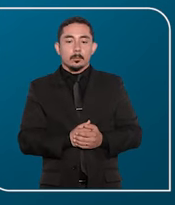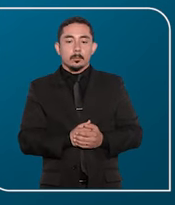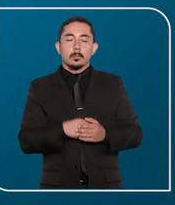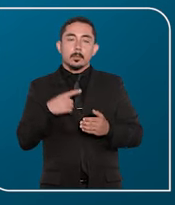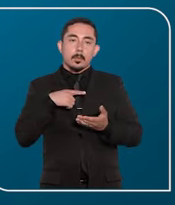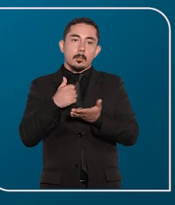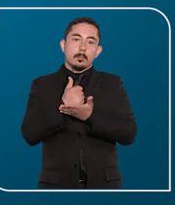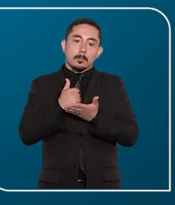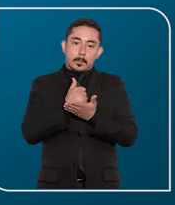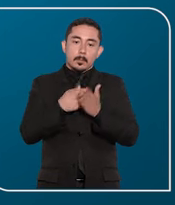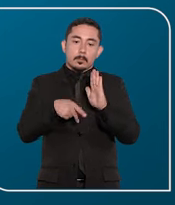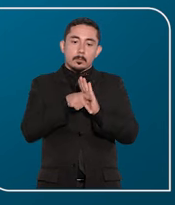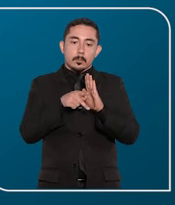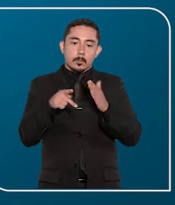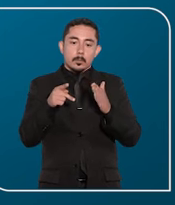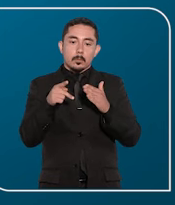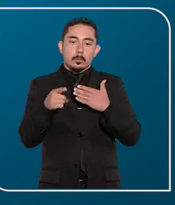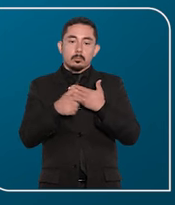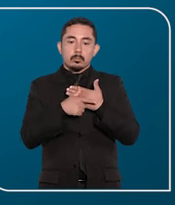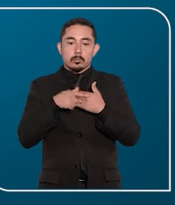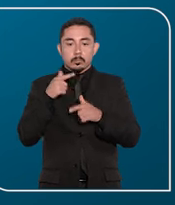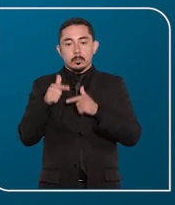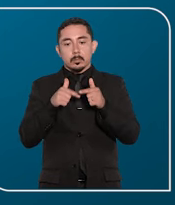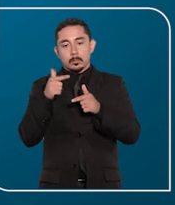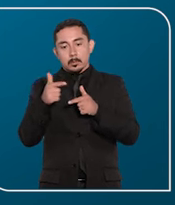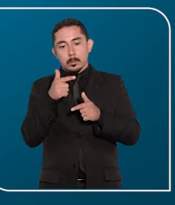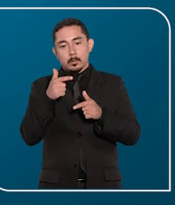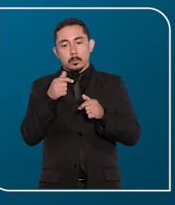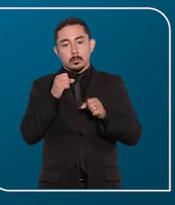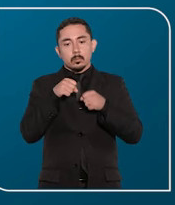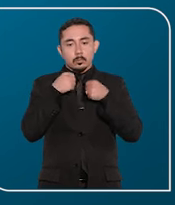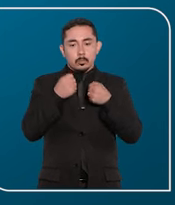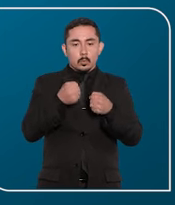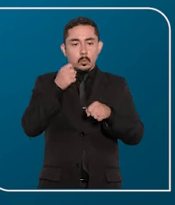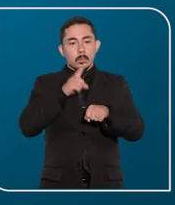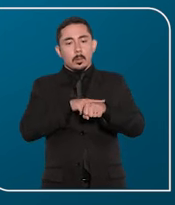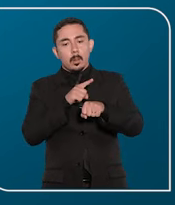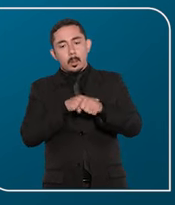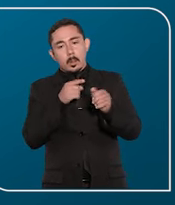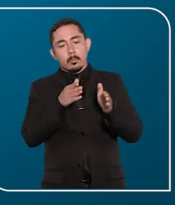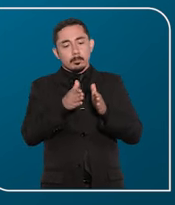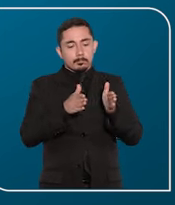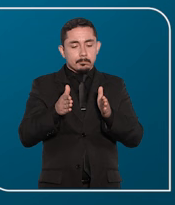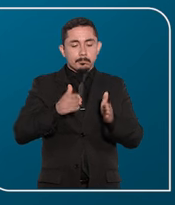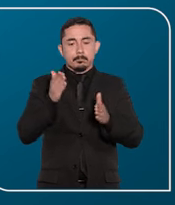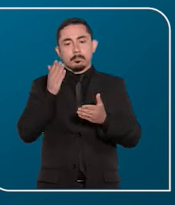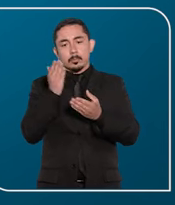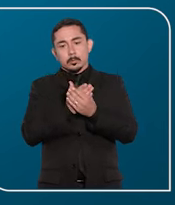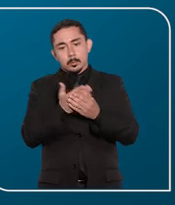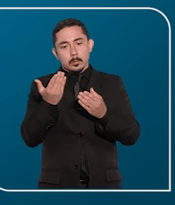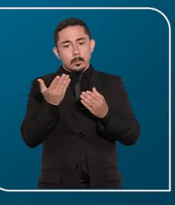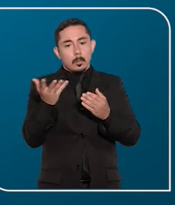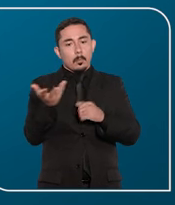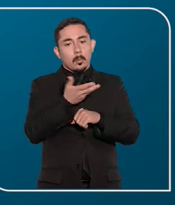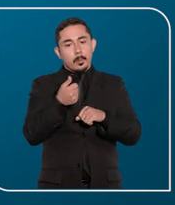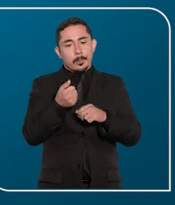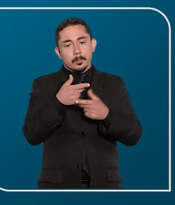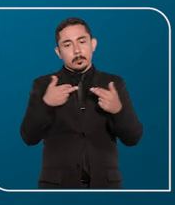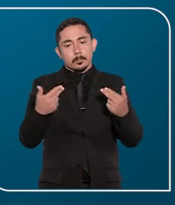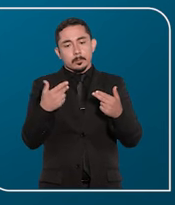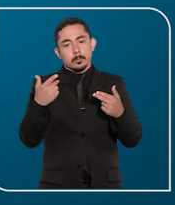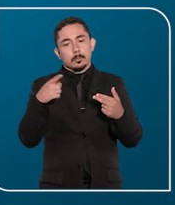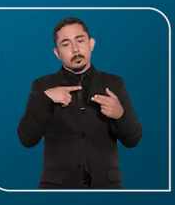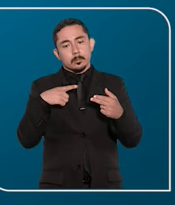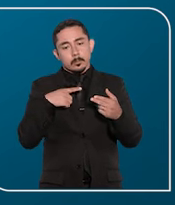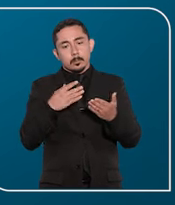na atuação do advogado, grau de zelo, tempo do processo, qualidade das peças, elementos